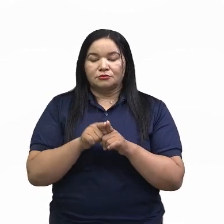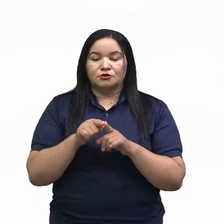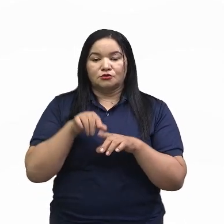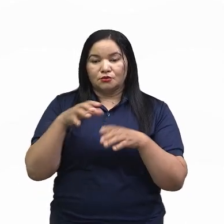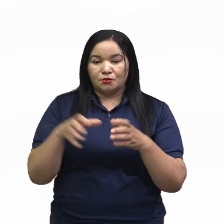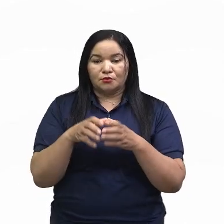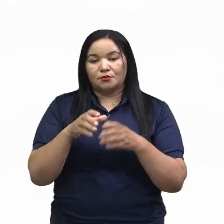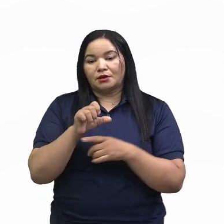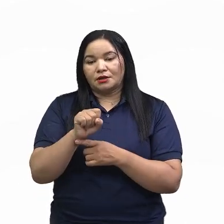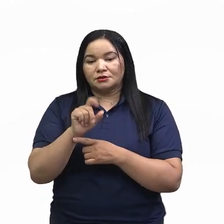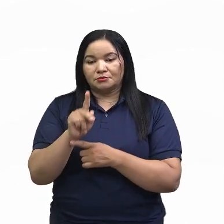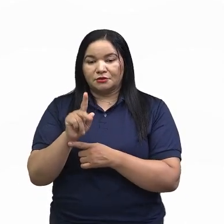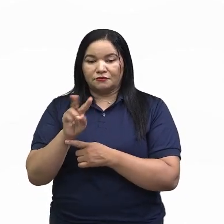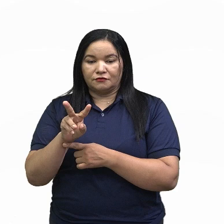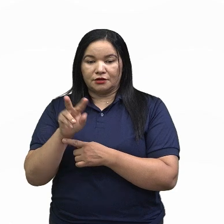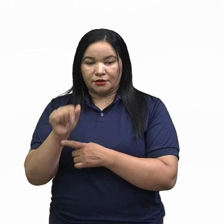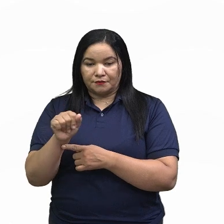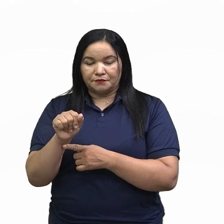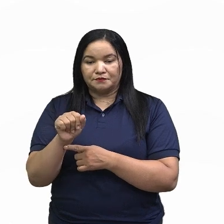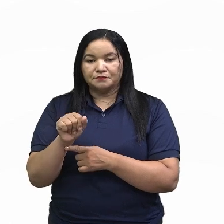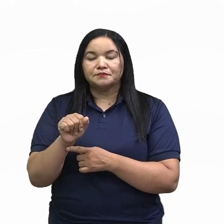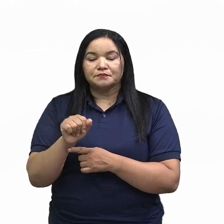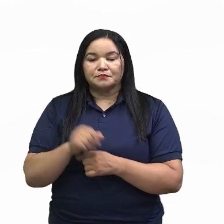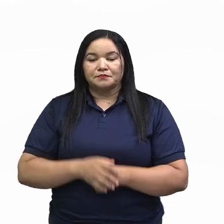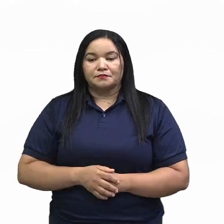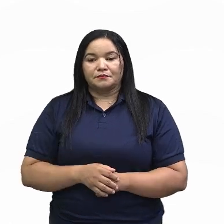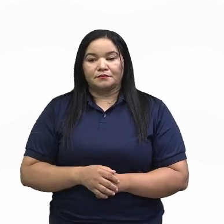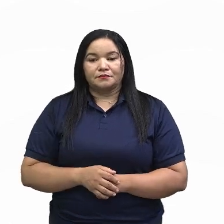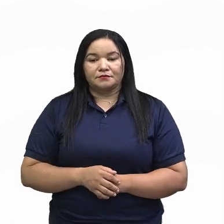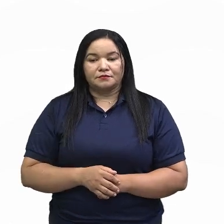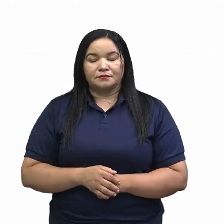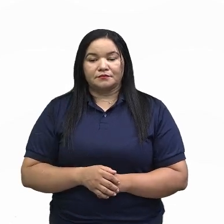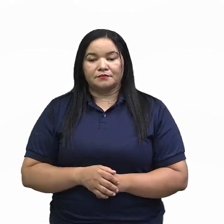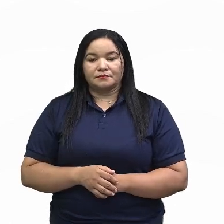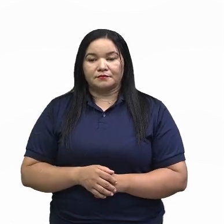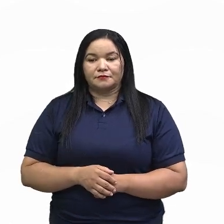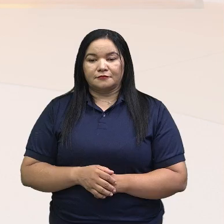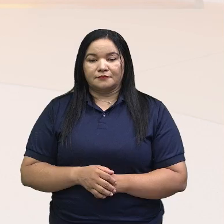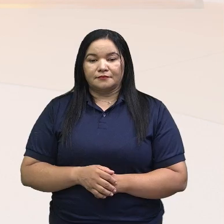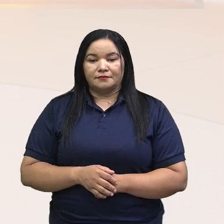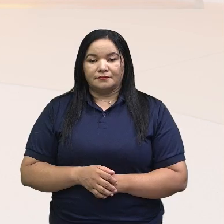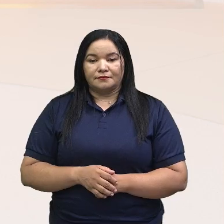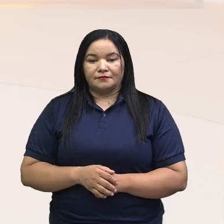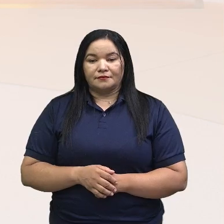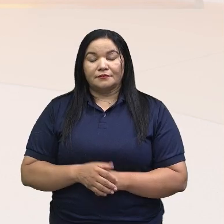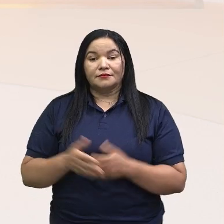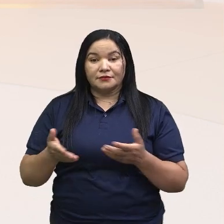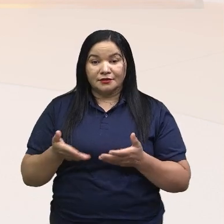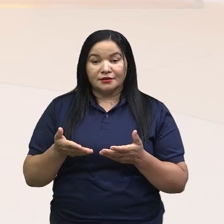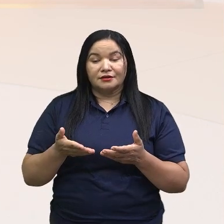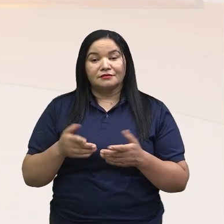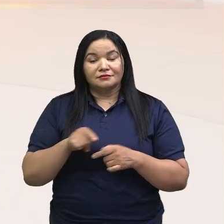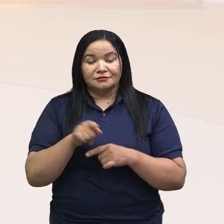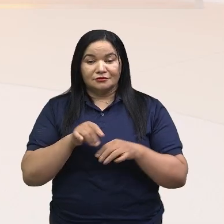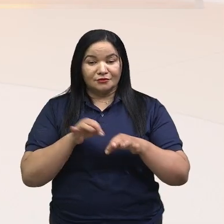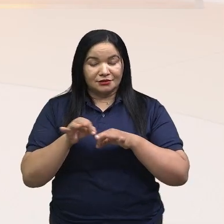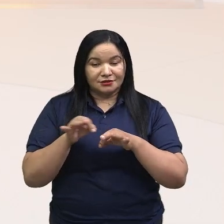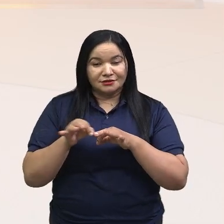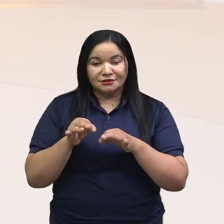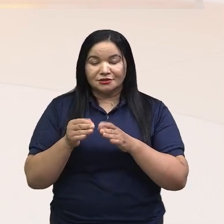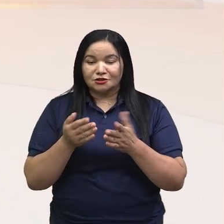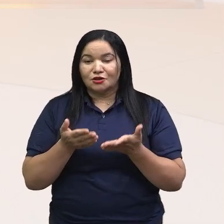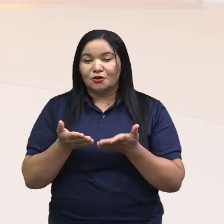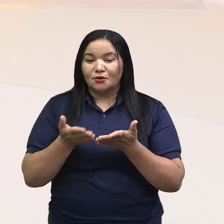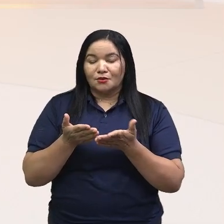a Superintendência do Plano de Valorização do Amazonas. E nesse momento você começa a se